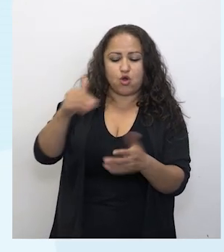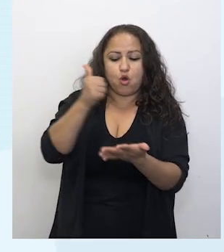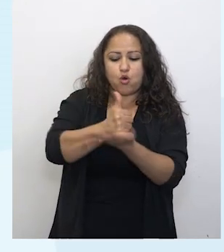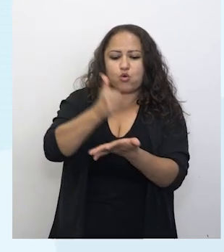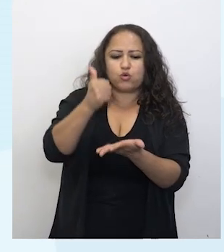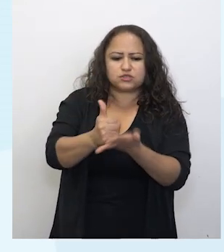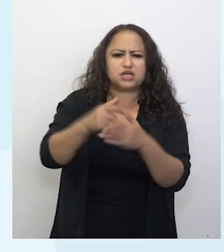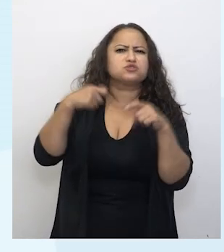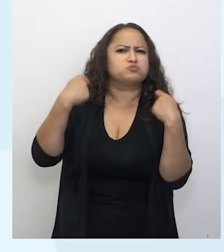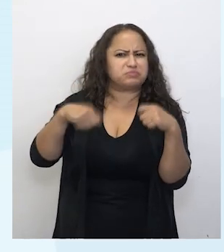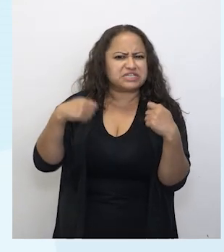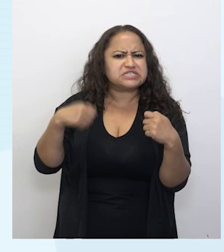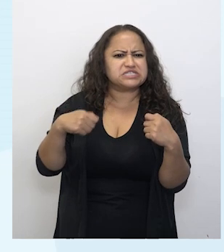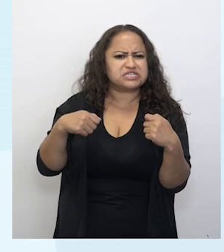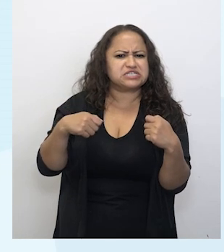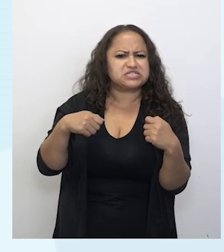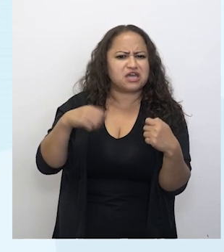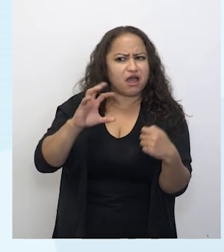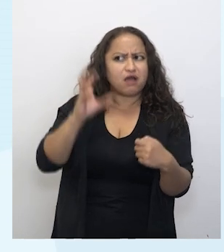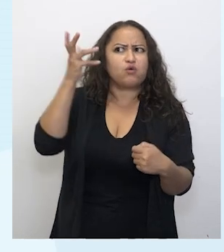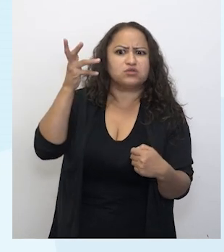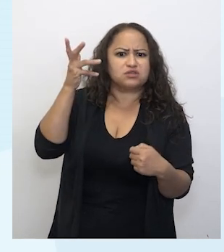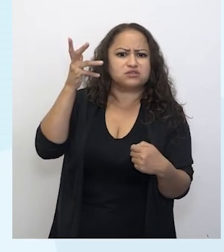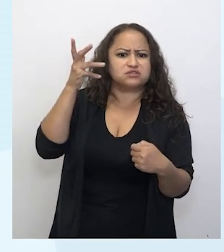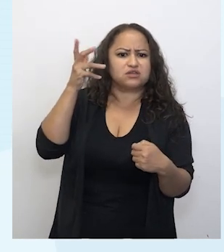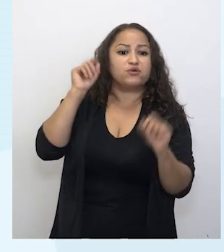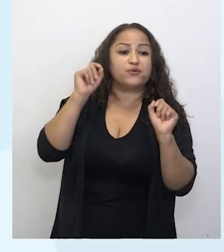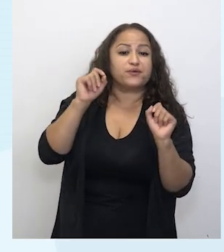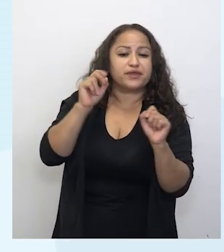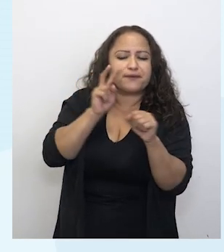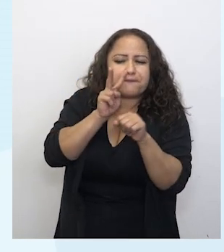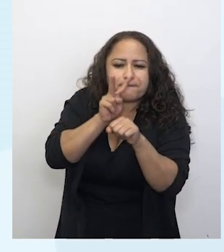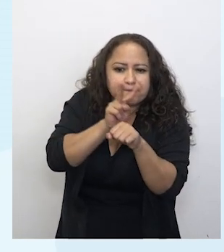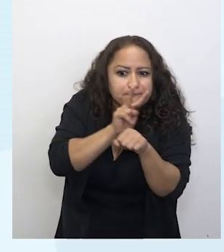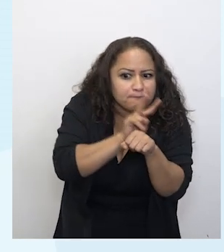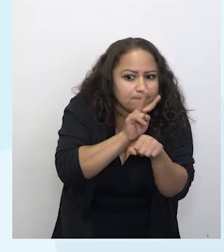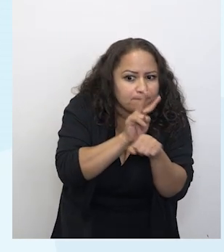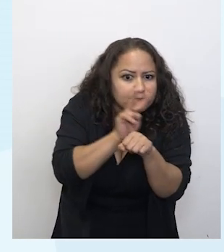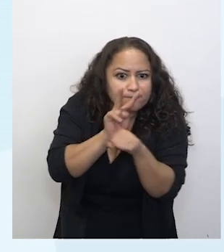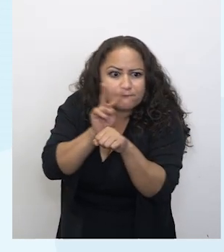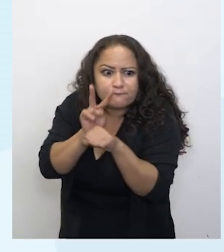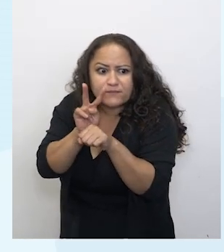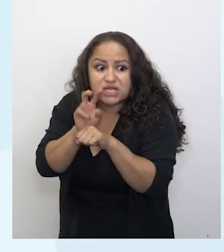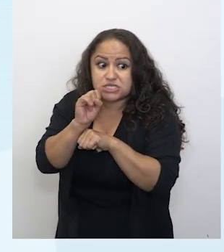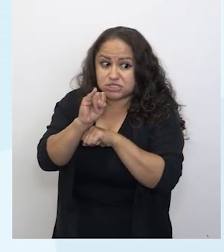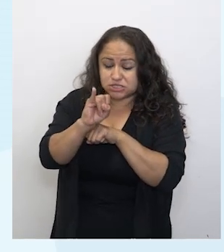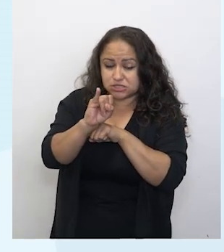cumprido. Então, o papel de fiscalização, né, se o contrato